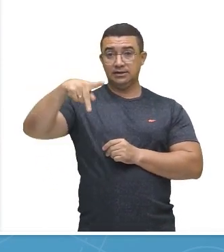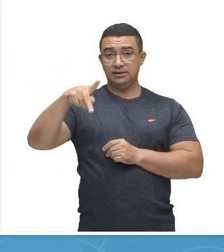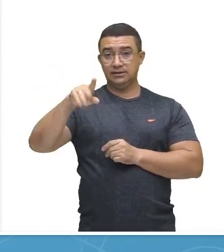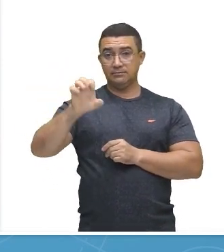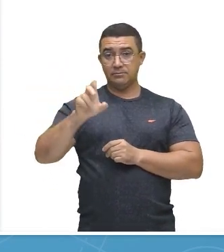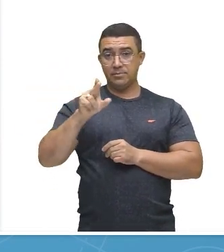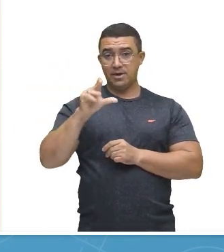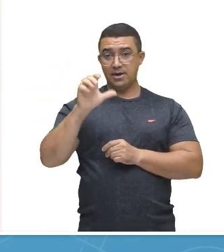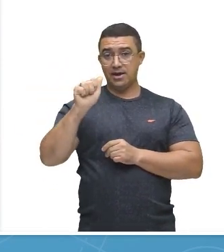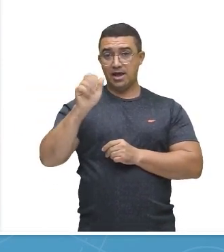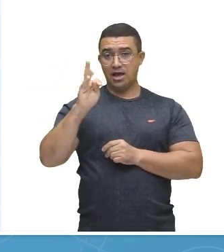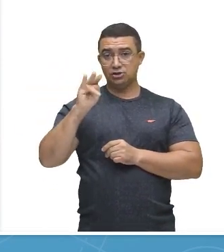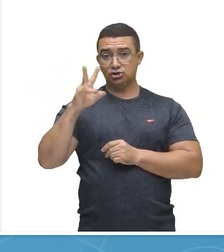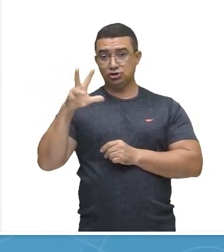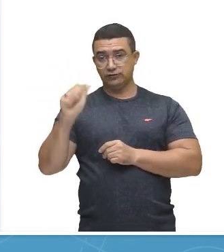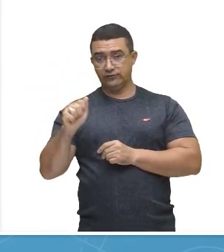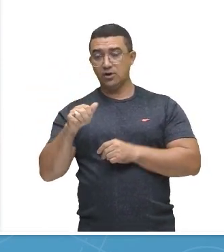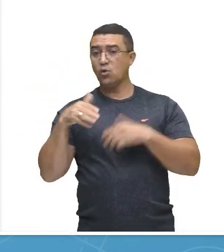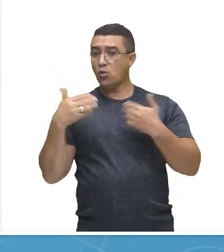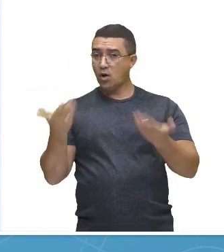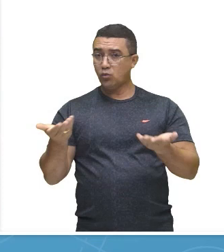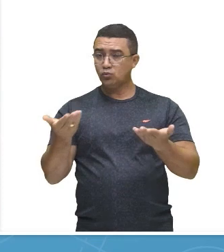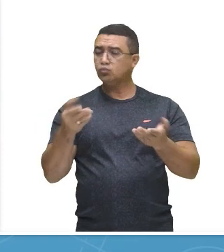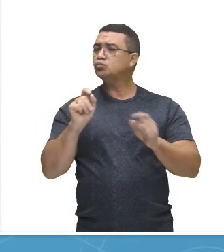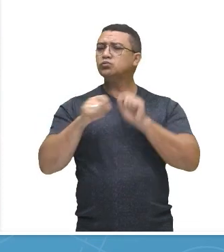Atenção. Declarativa. O que é?